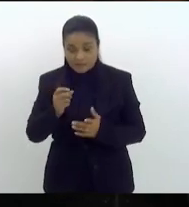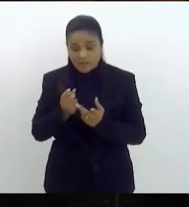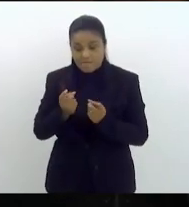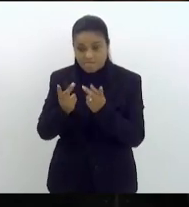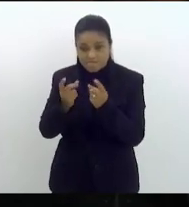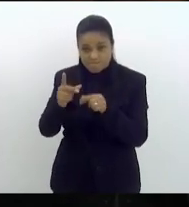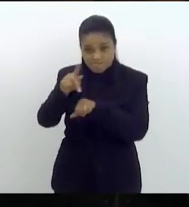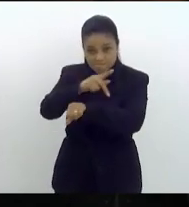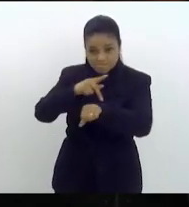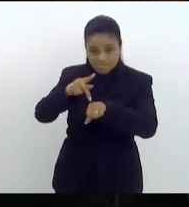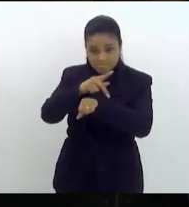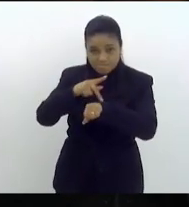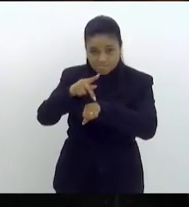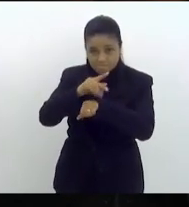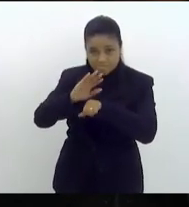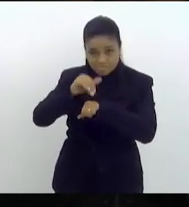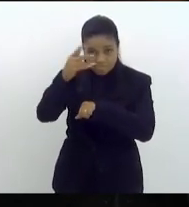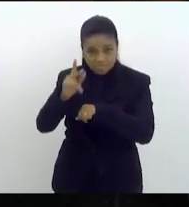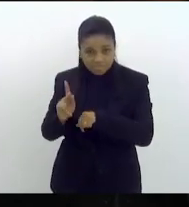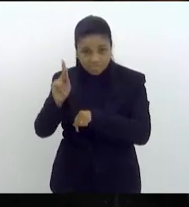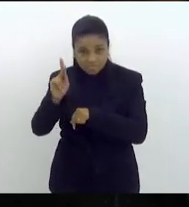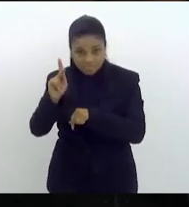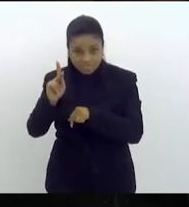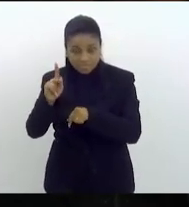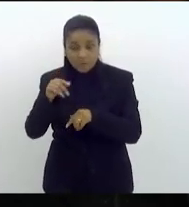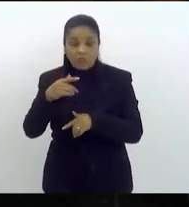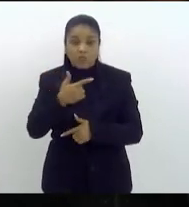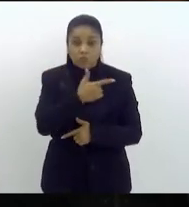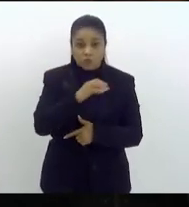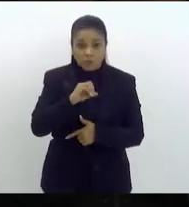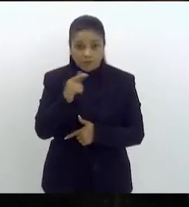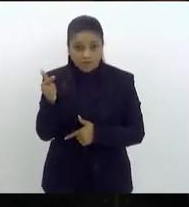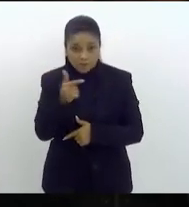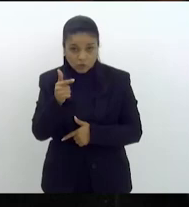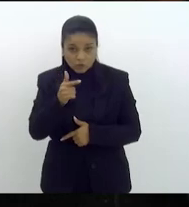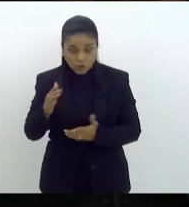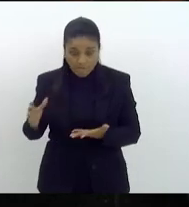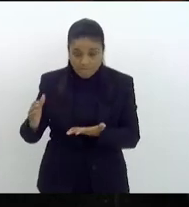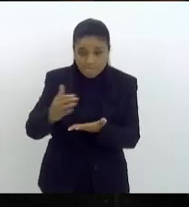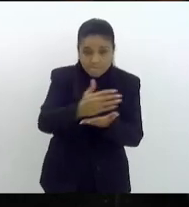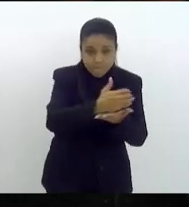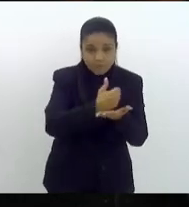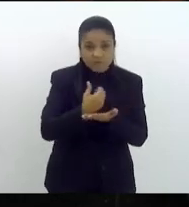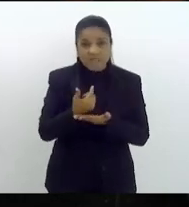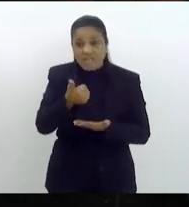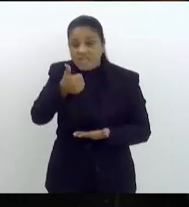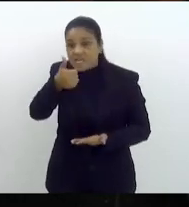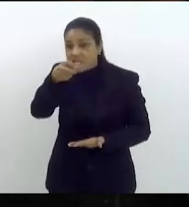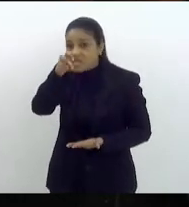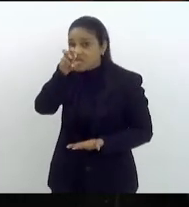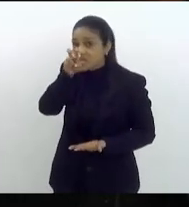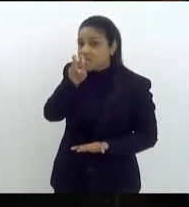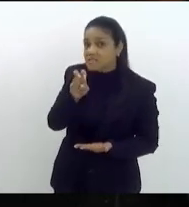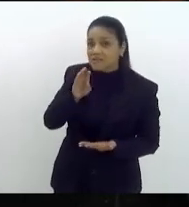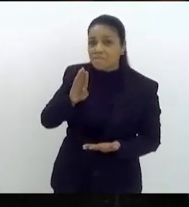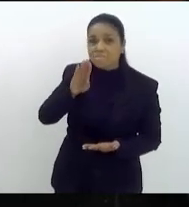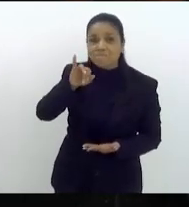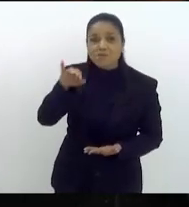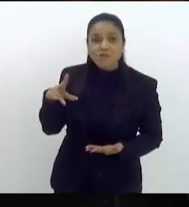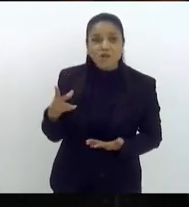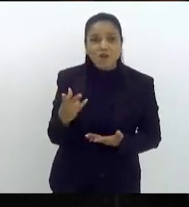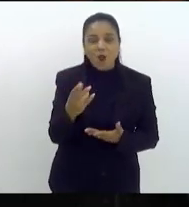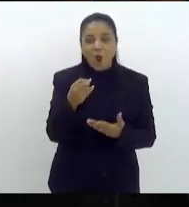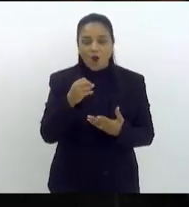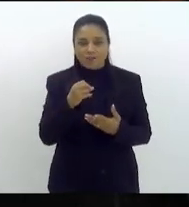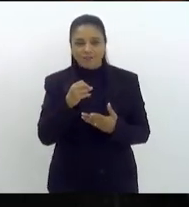arrecadado em 2022 15 bilhões de reais com malico